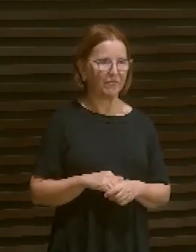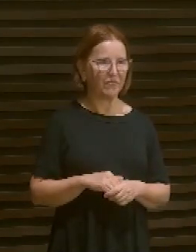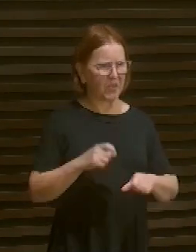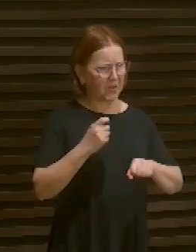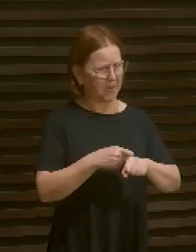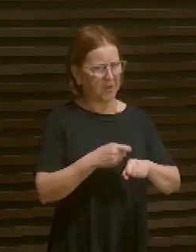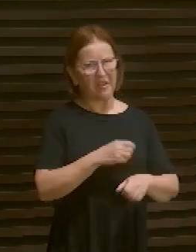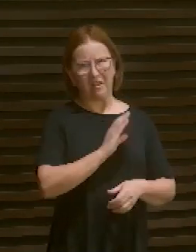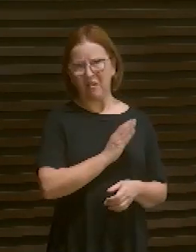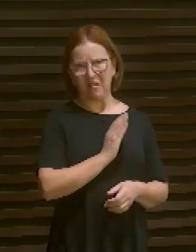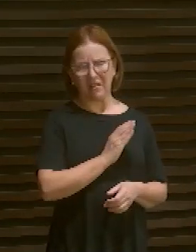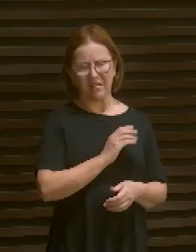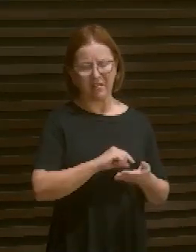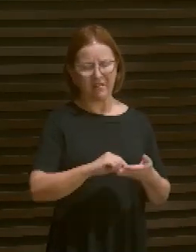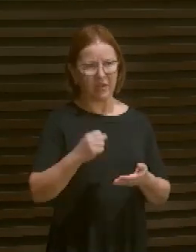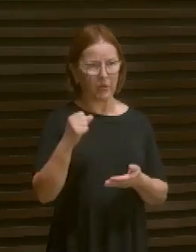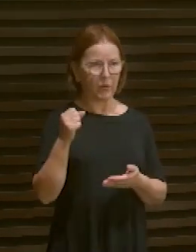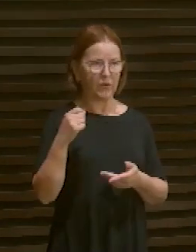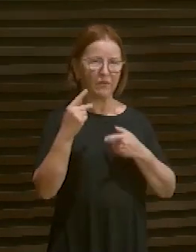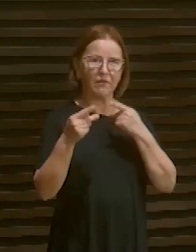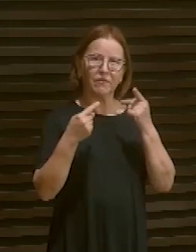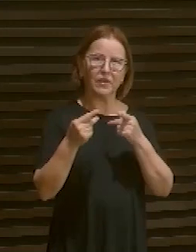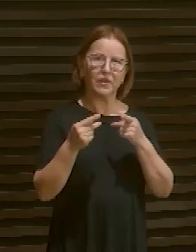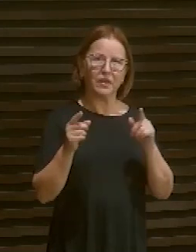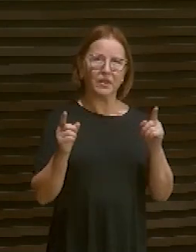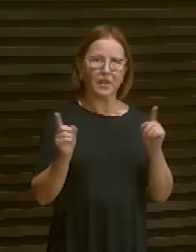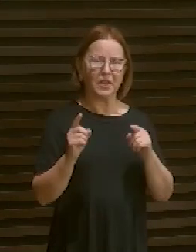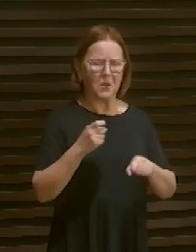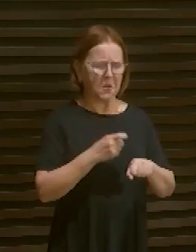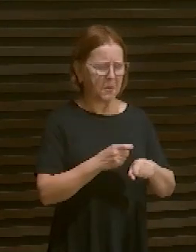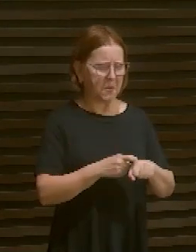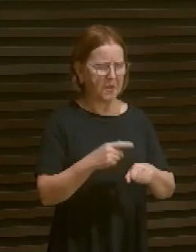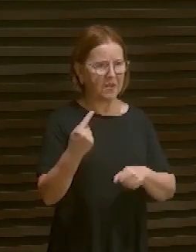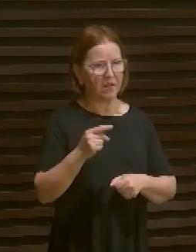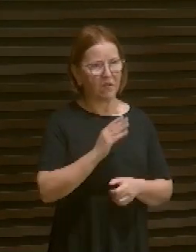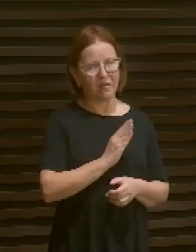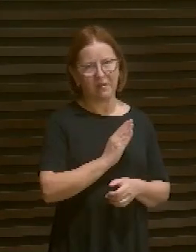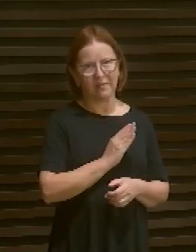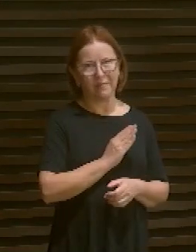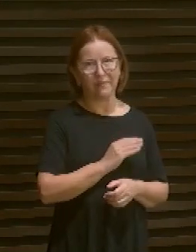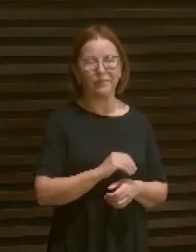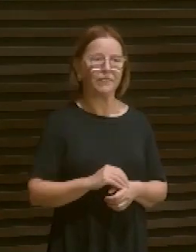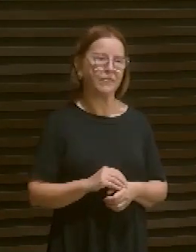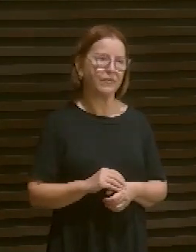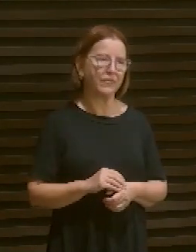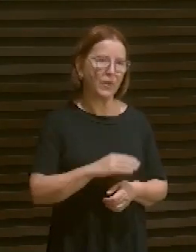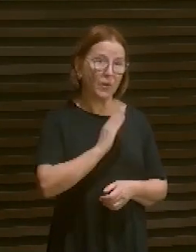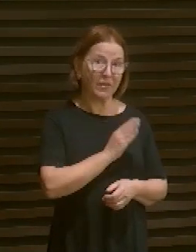Endurecer o coração, verso 8, ele diz, não endureçais o coração. O coração